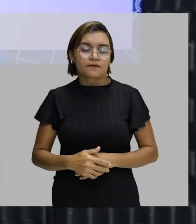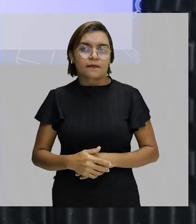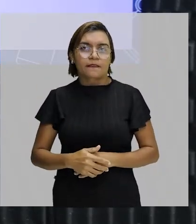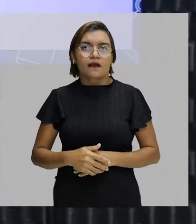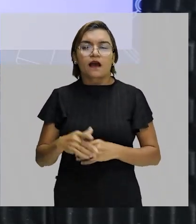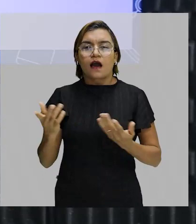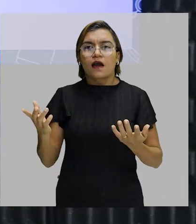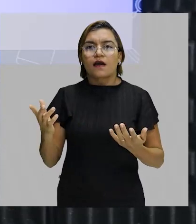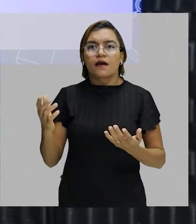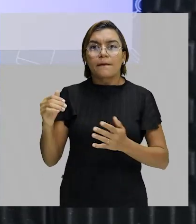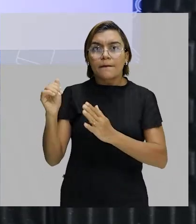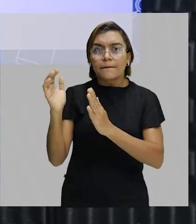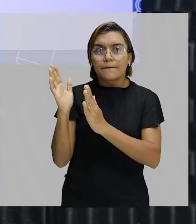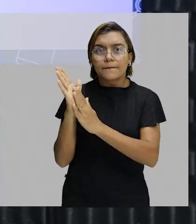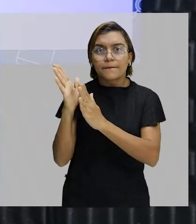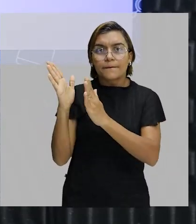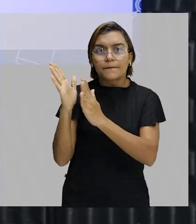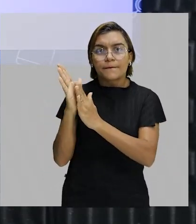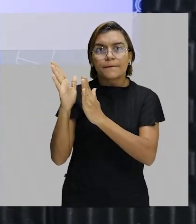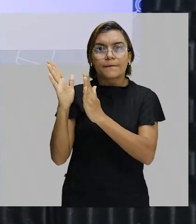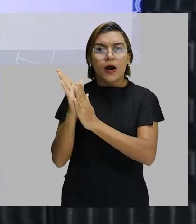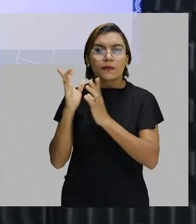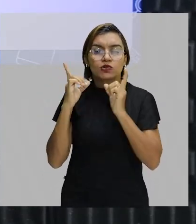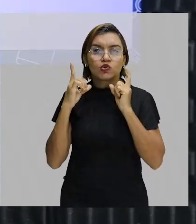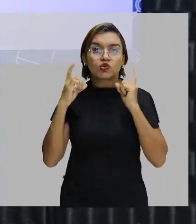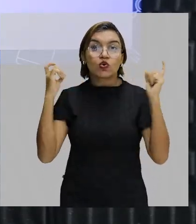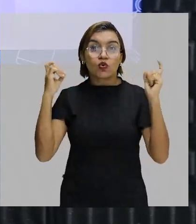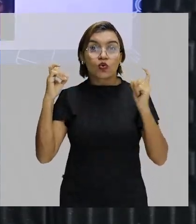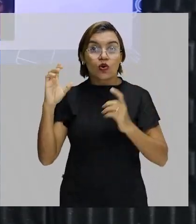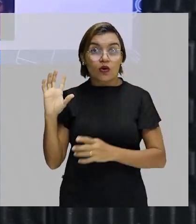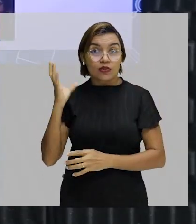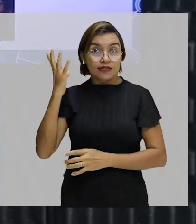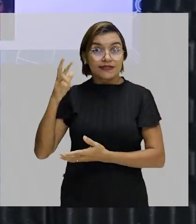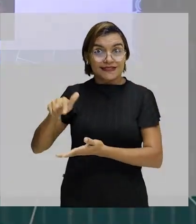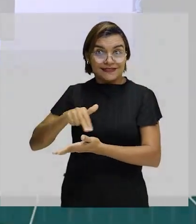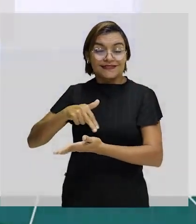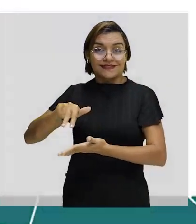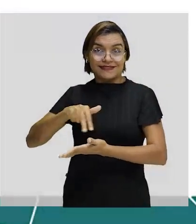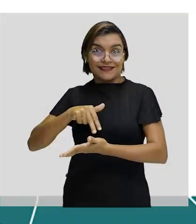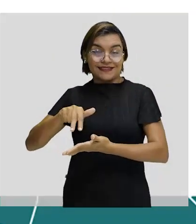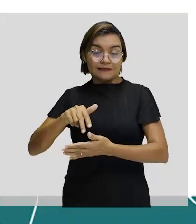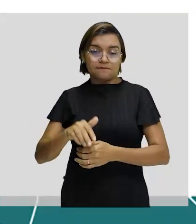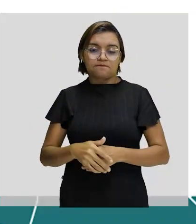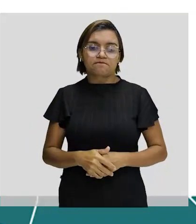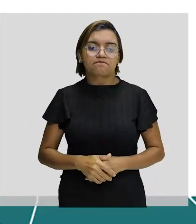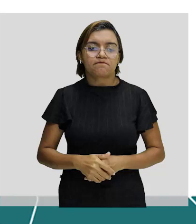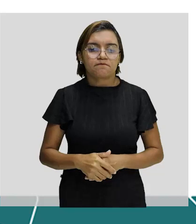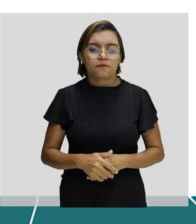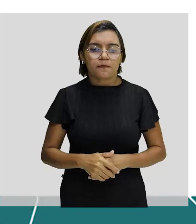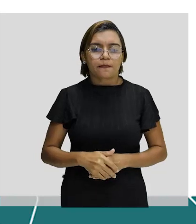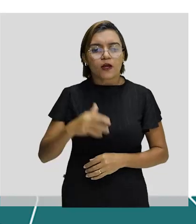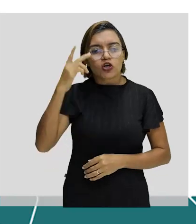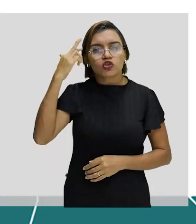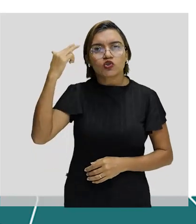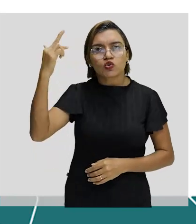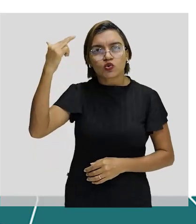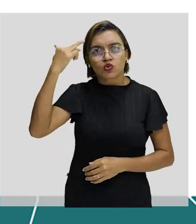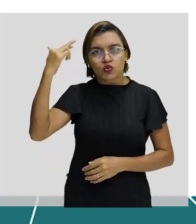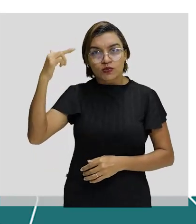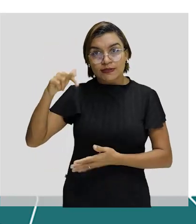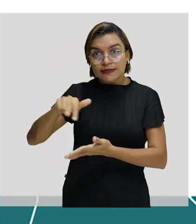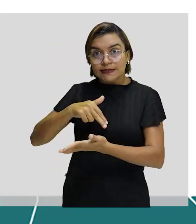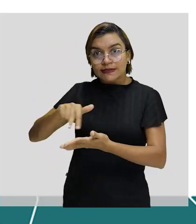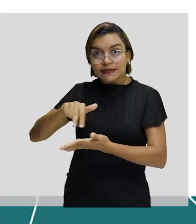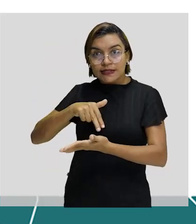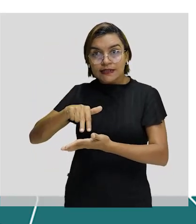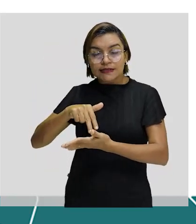das palmas, assim acontecia a dança. A história da dança aqui no Brasil, no nosso